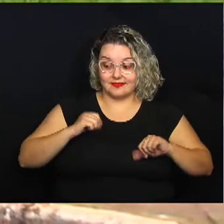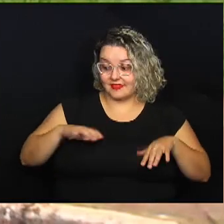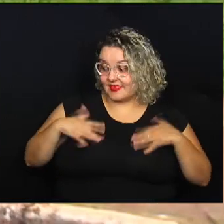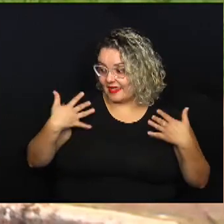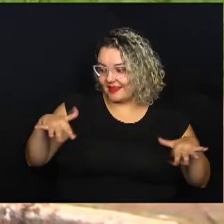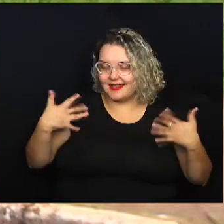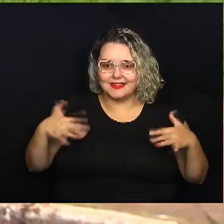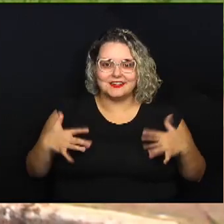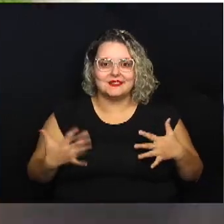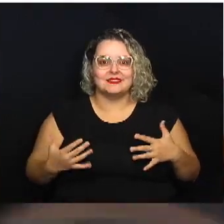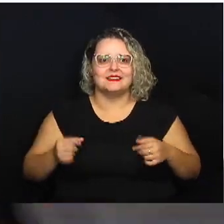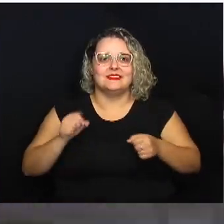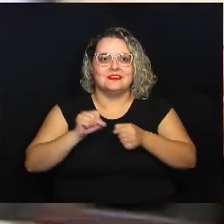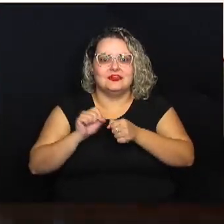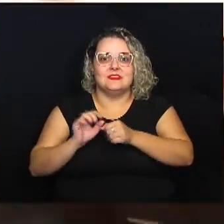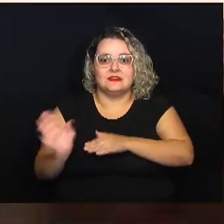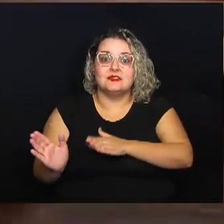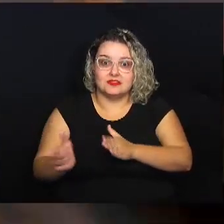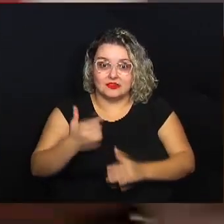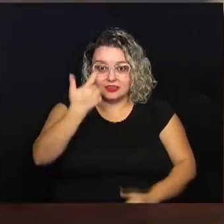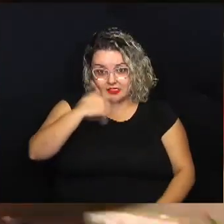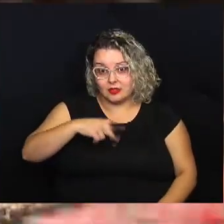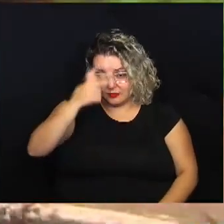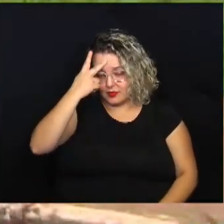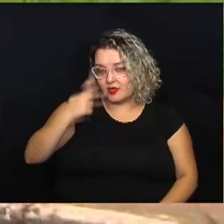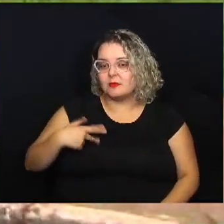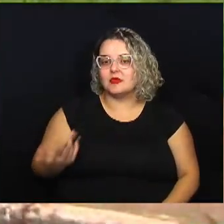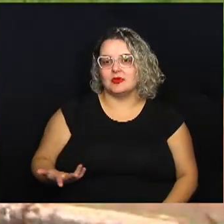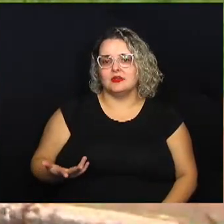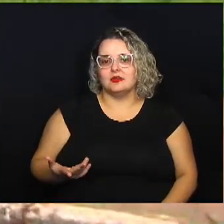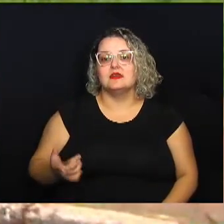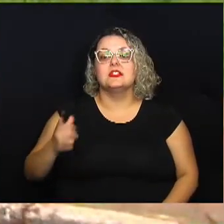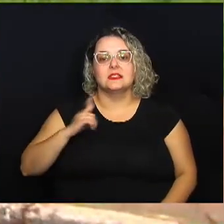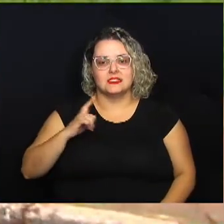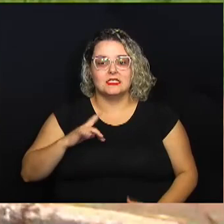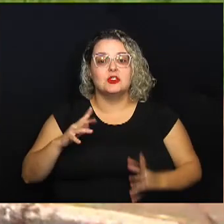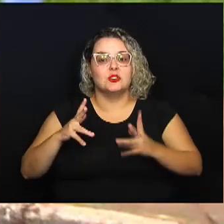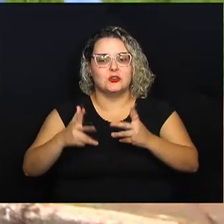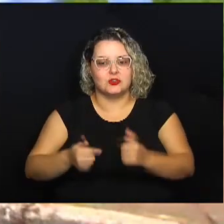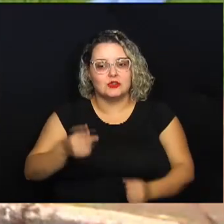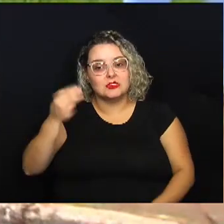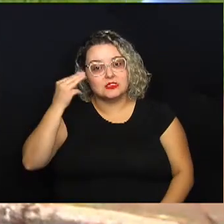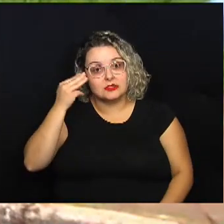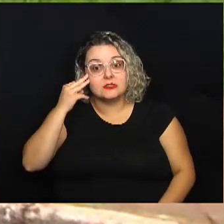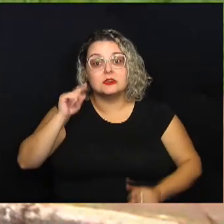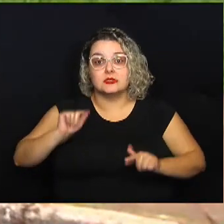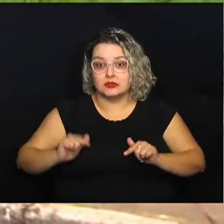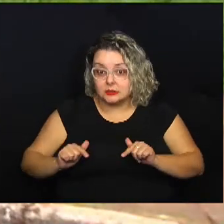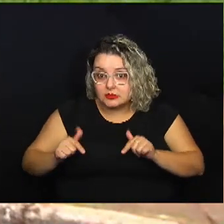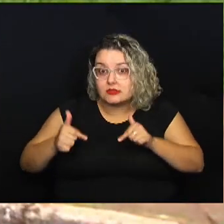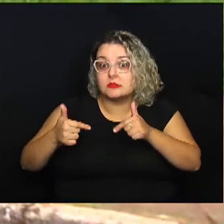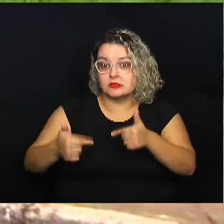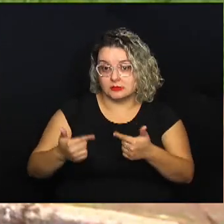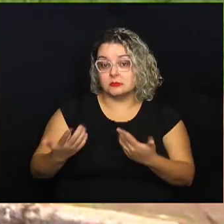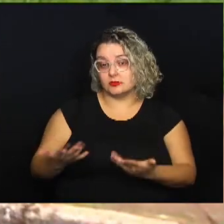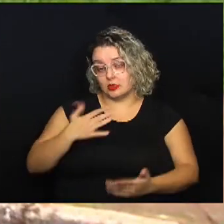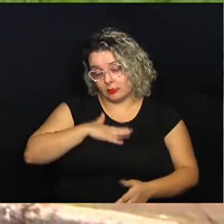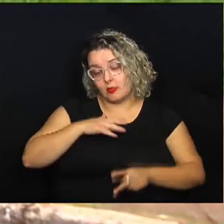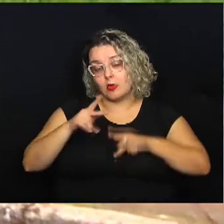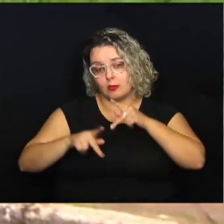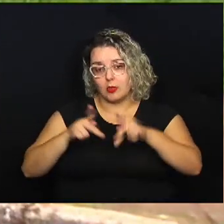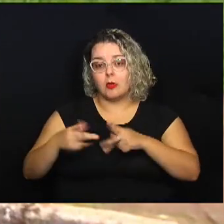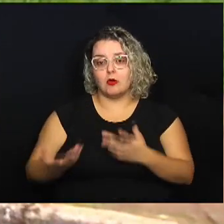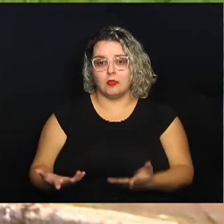fazer essa trajetória eu mesmo, mas levando em conta toda essa memória da luta, né?